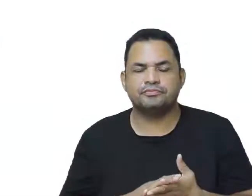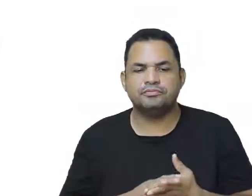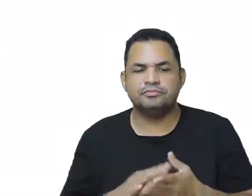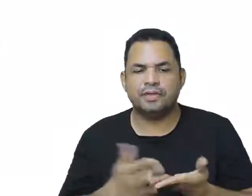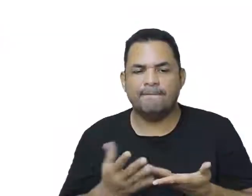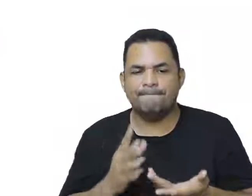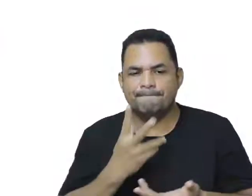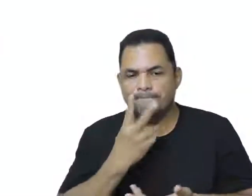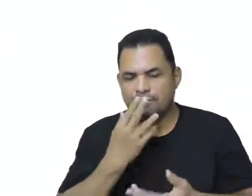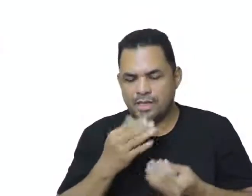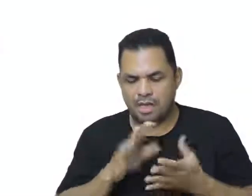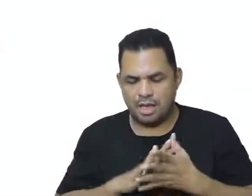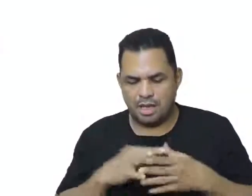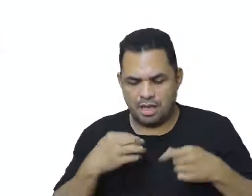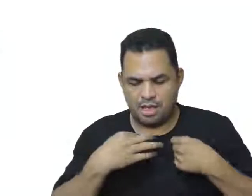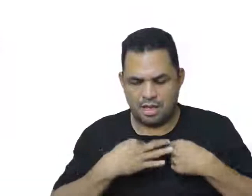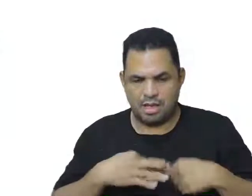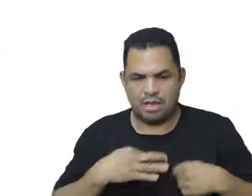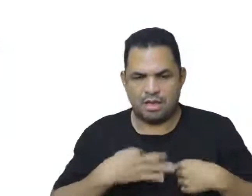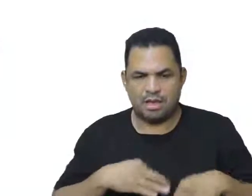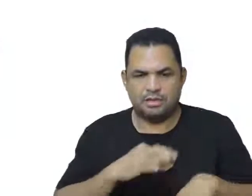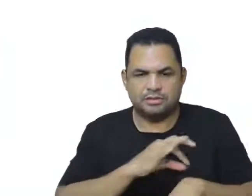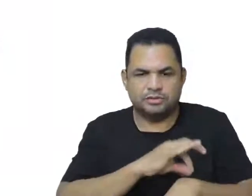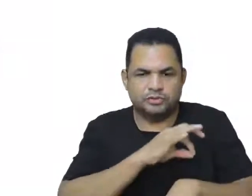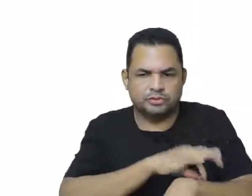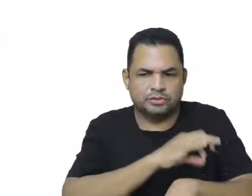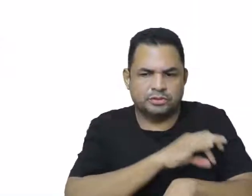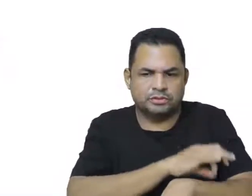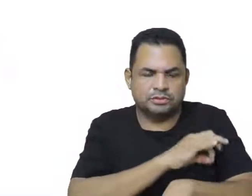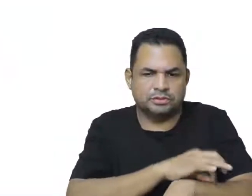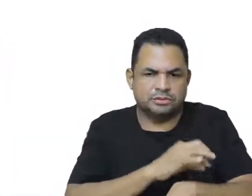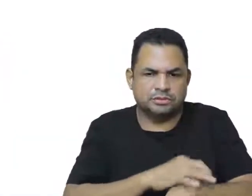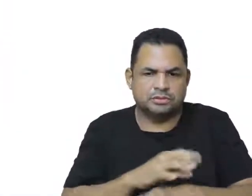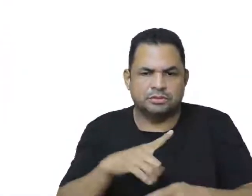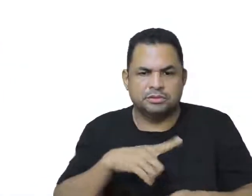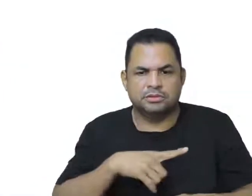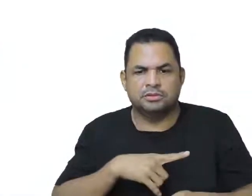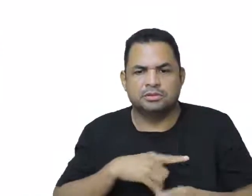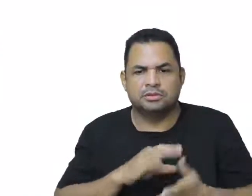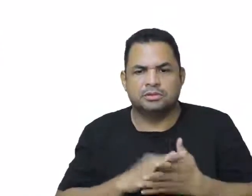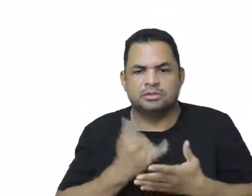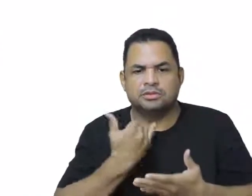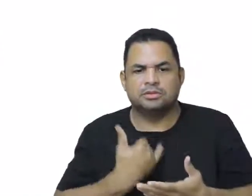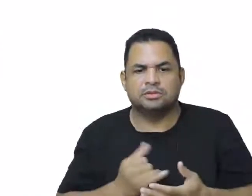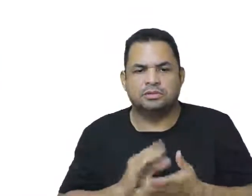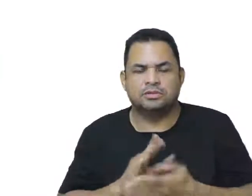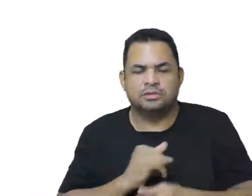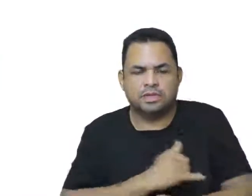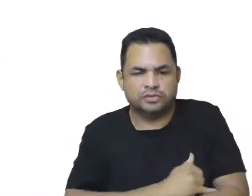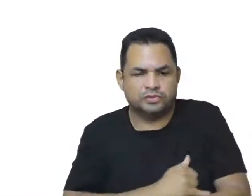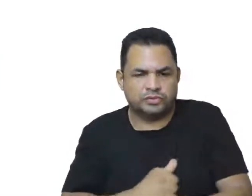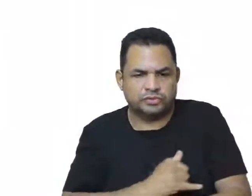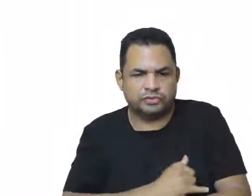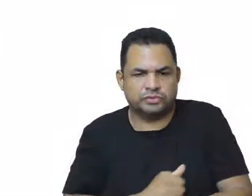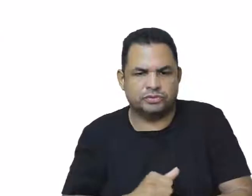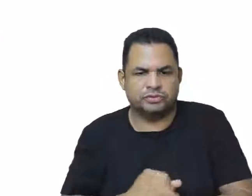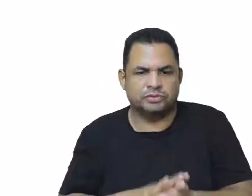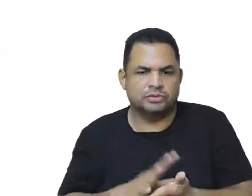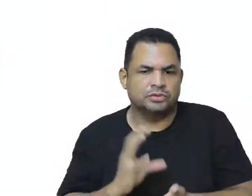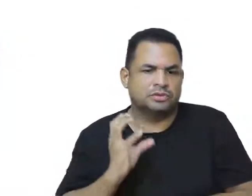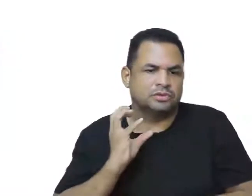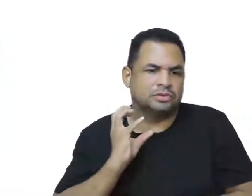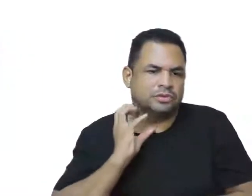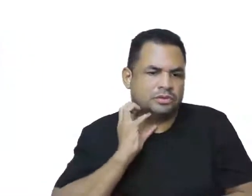raízes dos pelos que a gente tem, tá? Terminações nervosas, vasos sanguíneos, linfáticos,